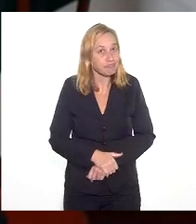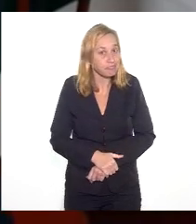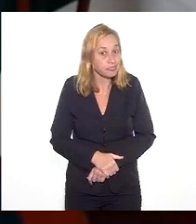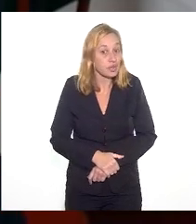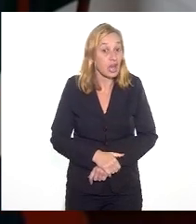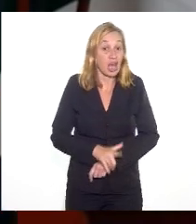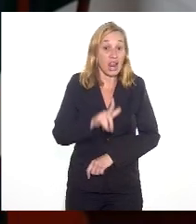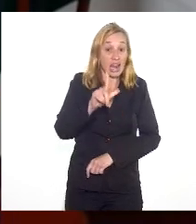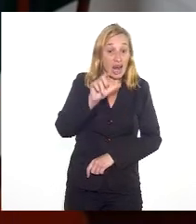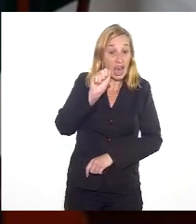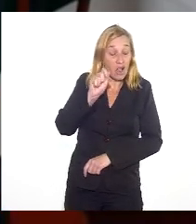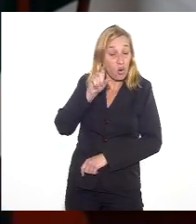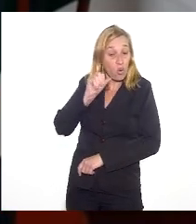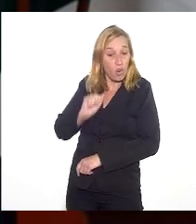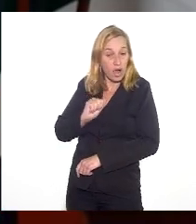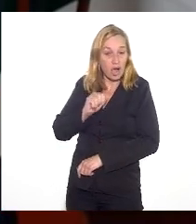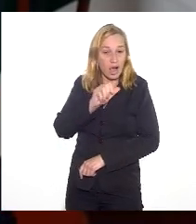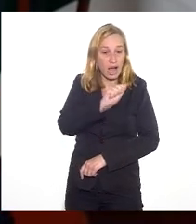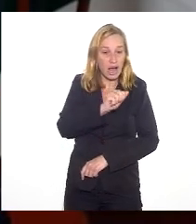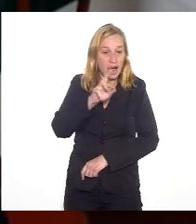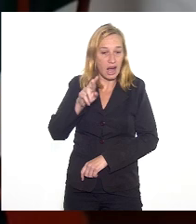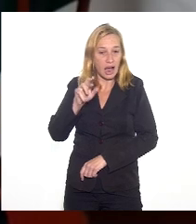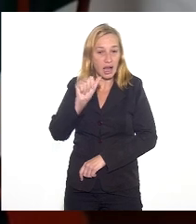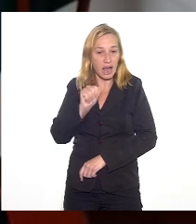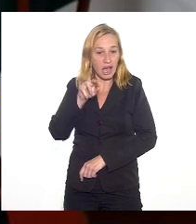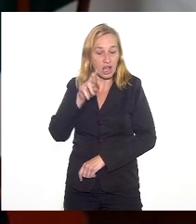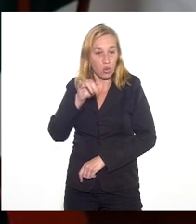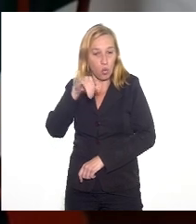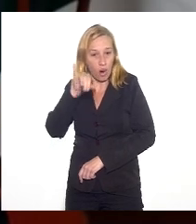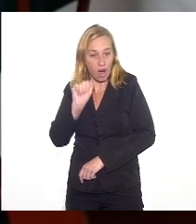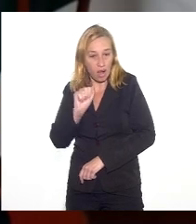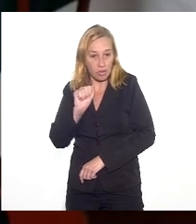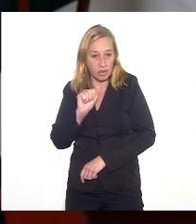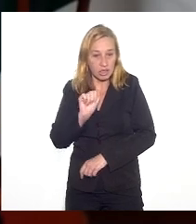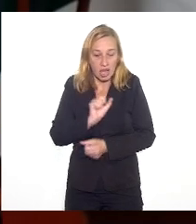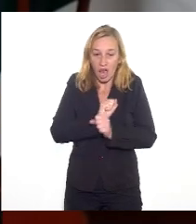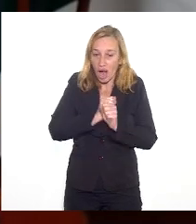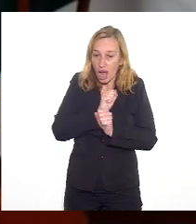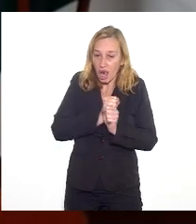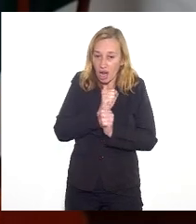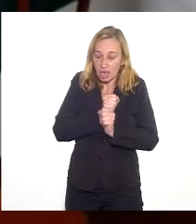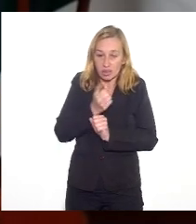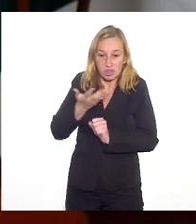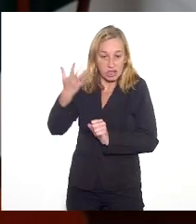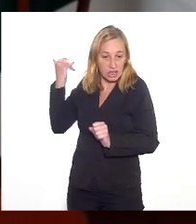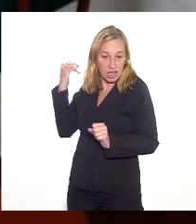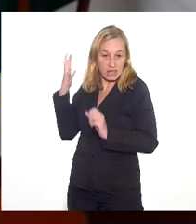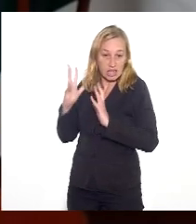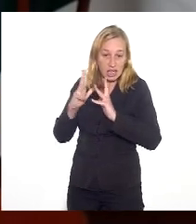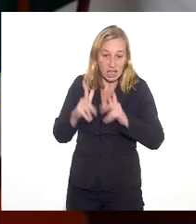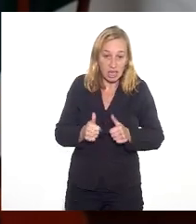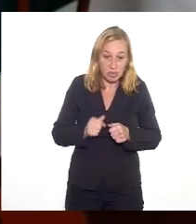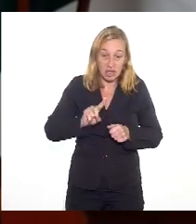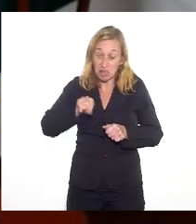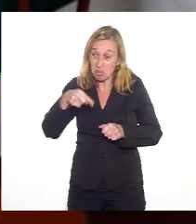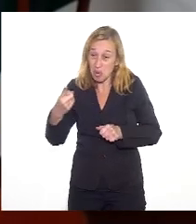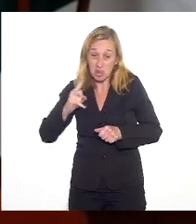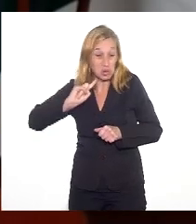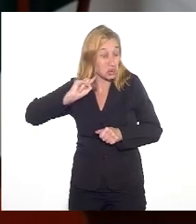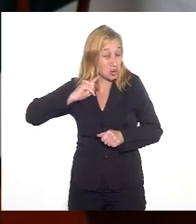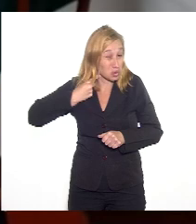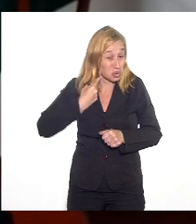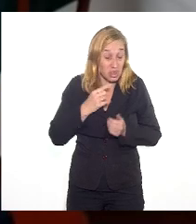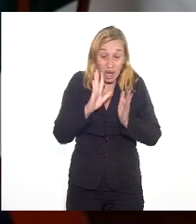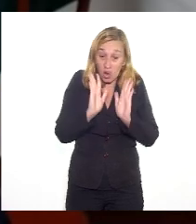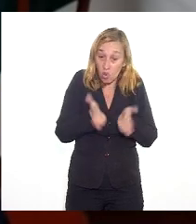na Lagoa de Araruama, né, que há muitos anos atrás era limpa, depois ficou super poluída e